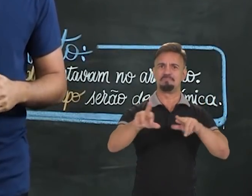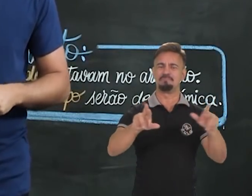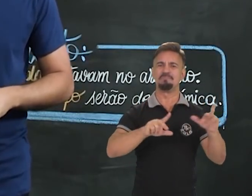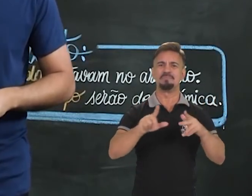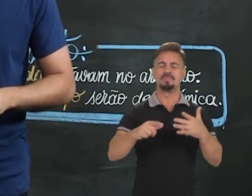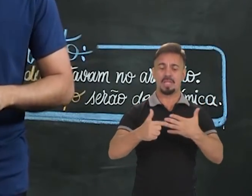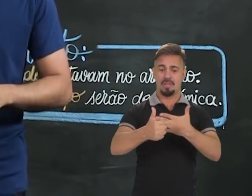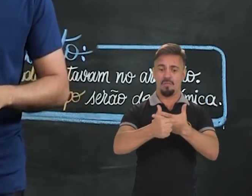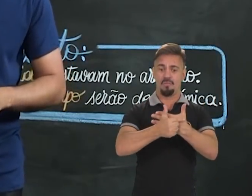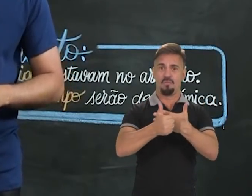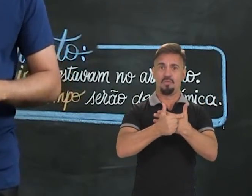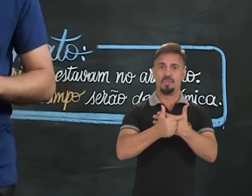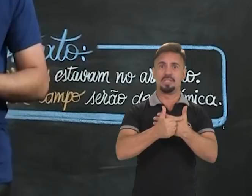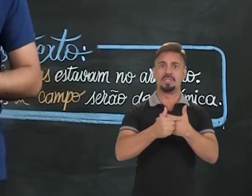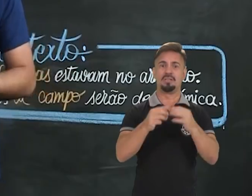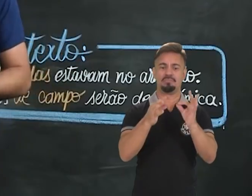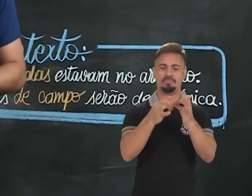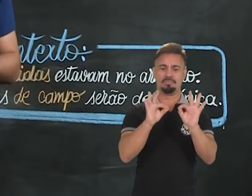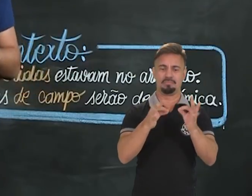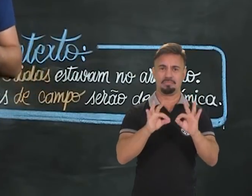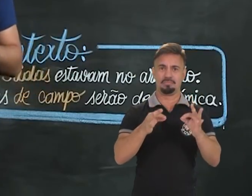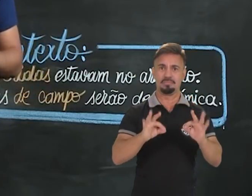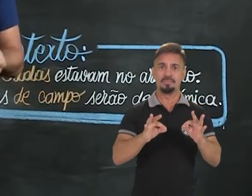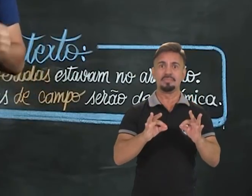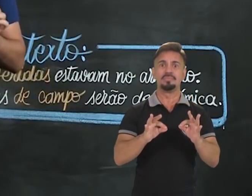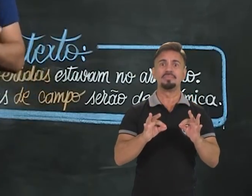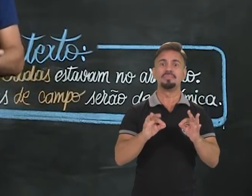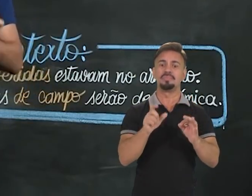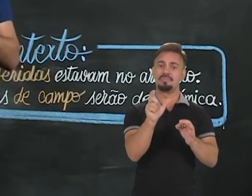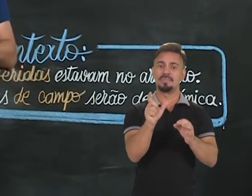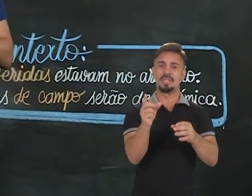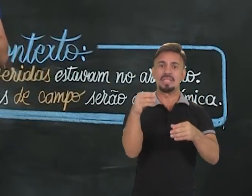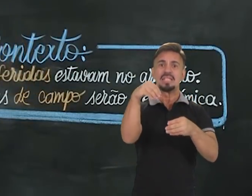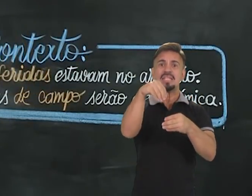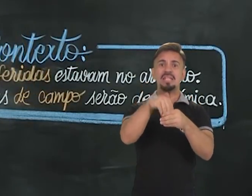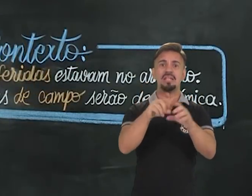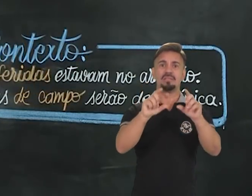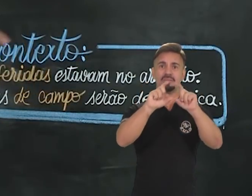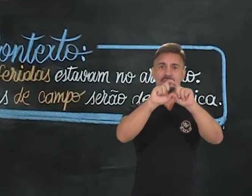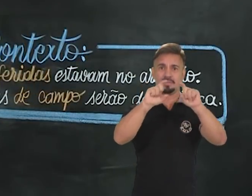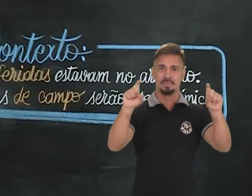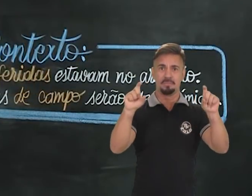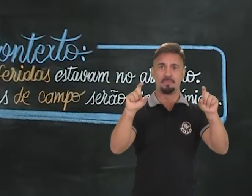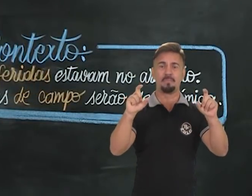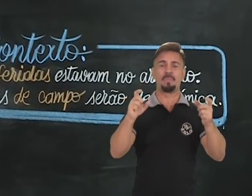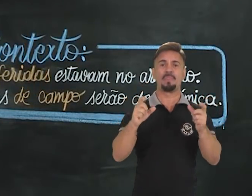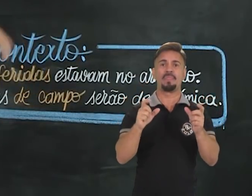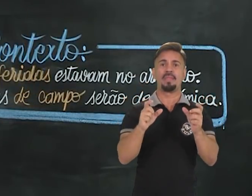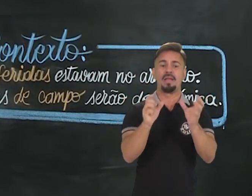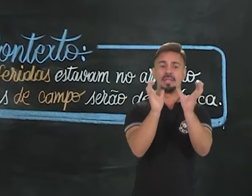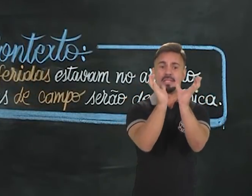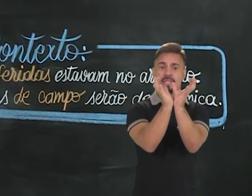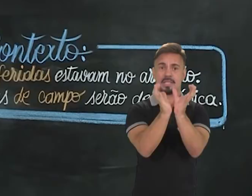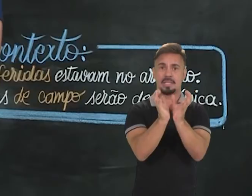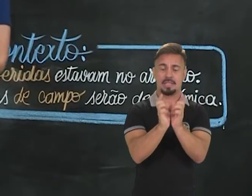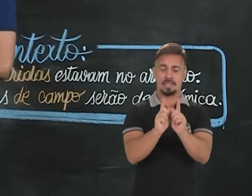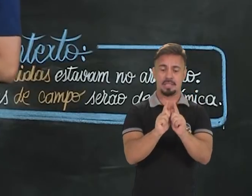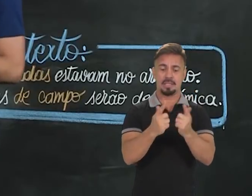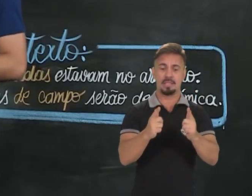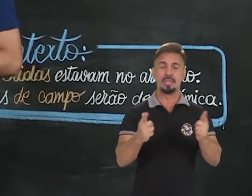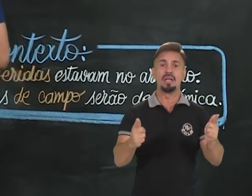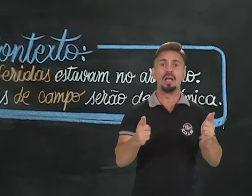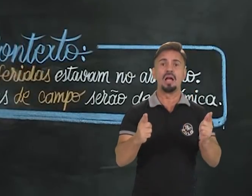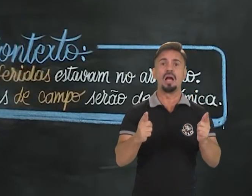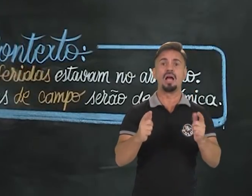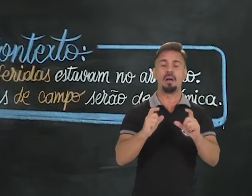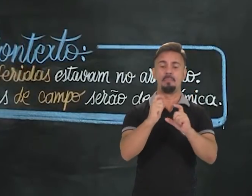quando a gente fala em função sintática, a gente está falando da função da palavra dentro de uma oração. As classes gramaticais fazem parte do